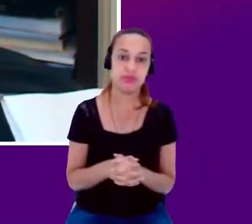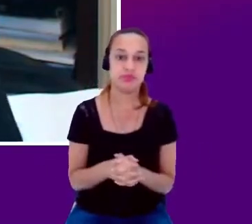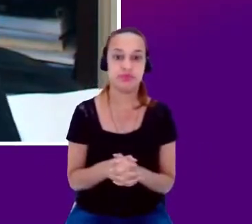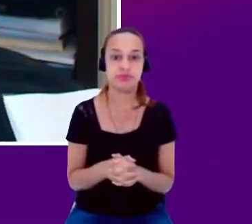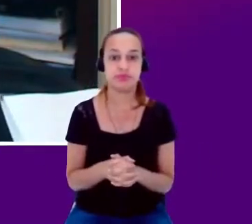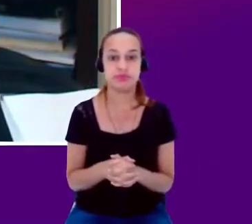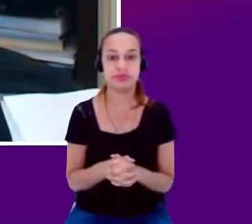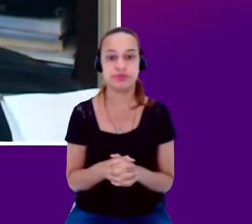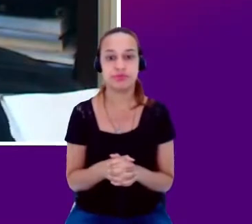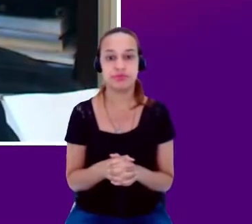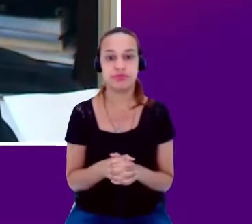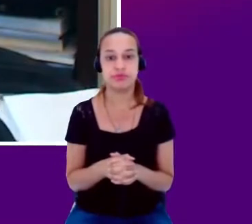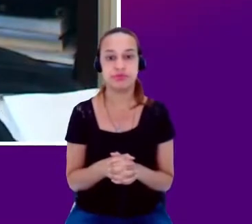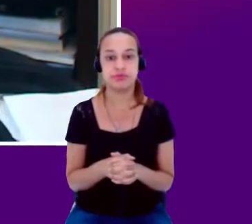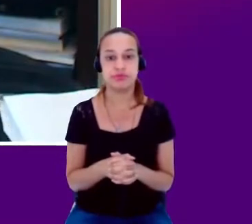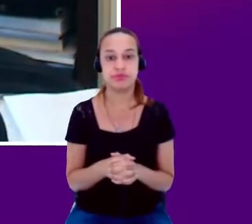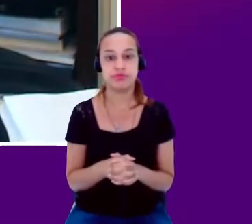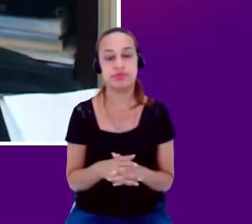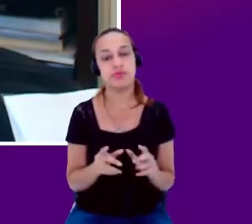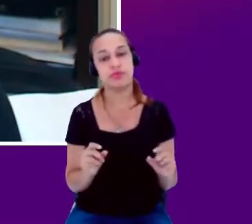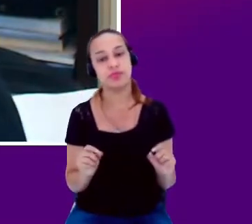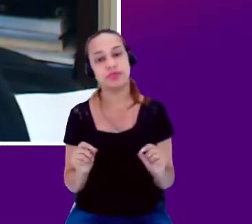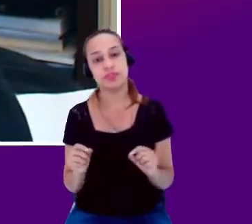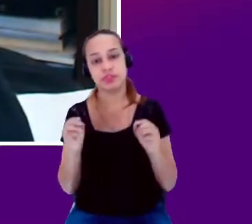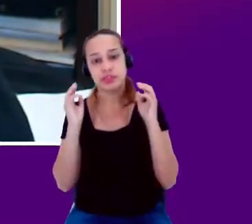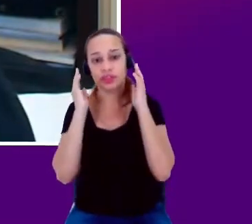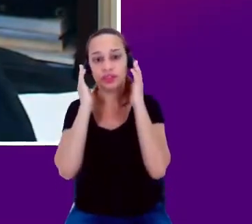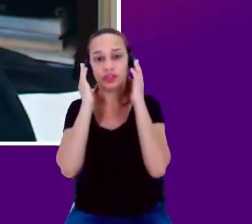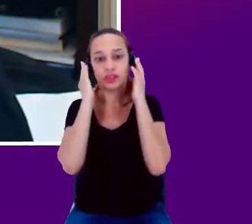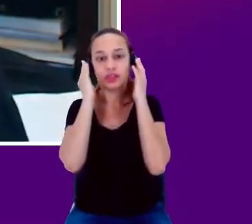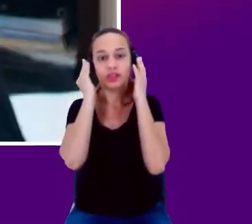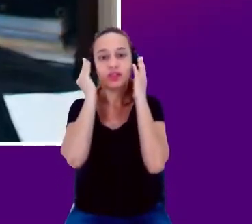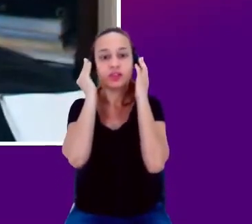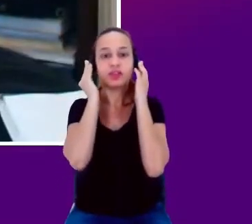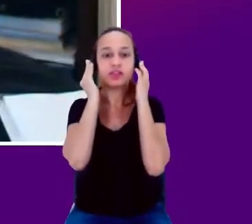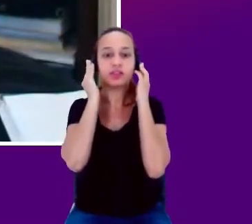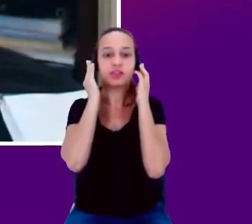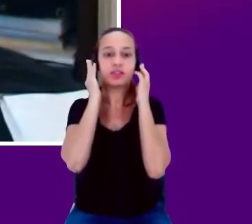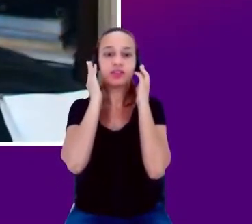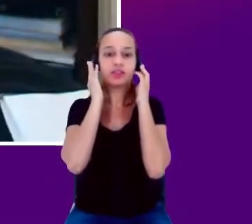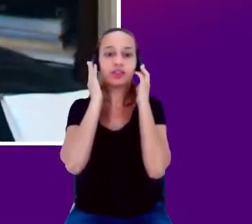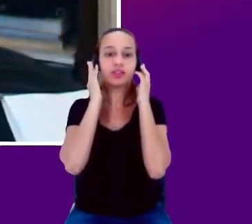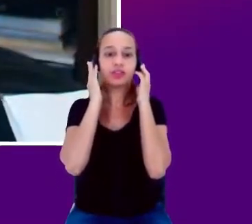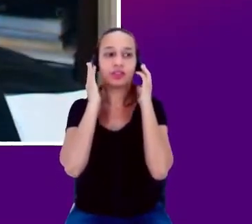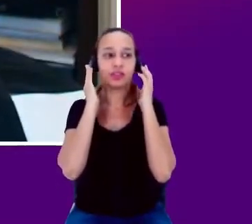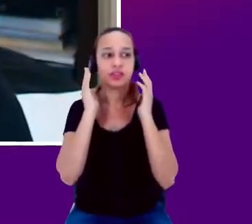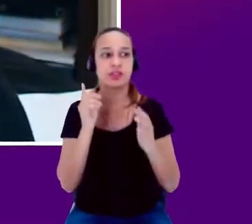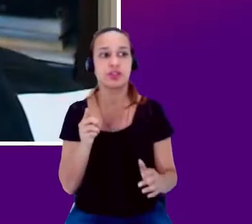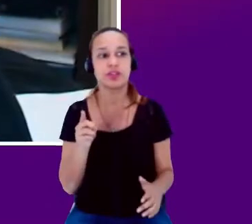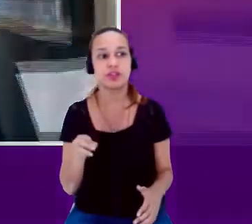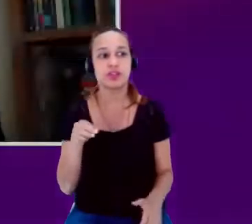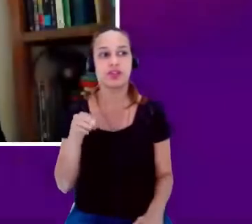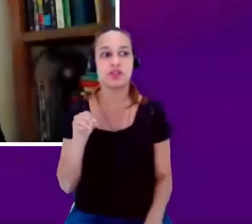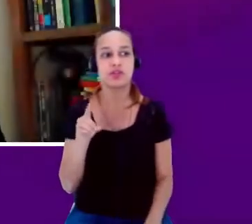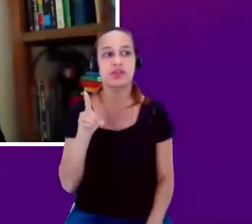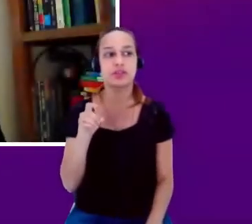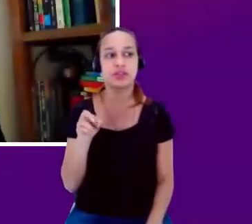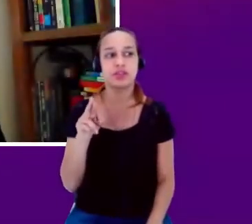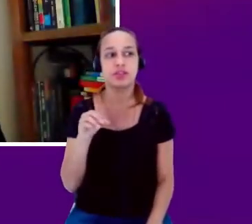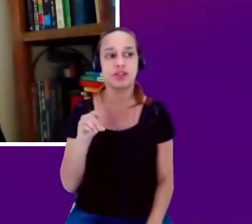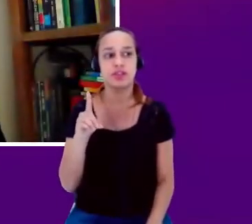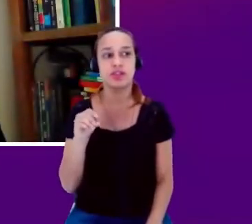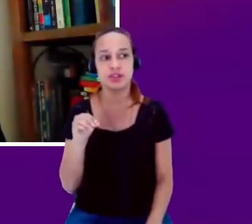ter muito pouco tempo, né? Devo estar encerrando meu tempo para que possamos ouvir os moderadores, que têm muito mais